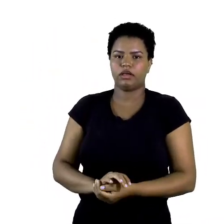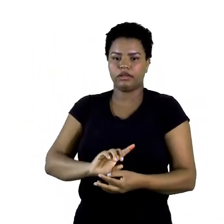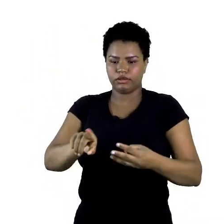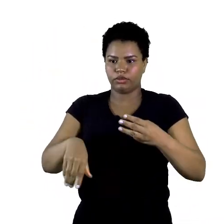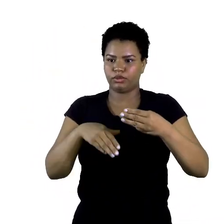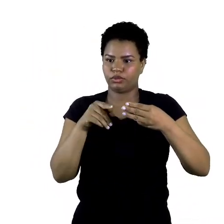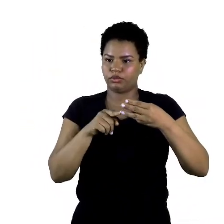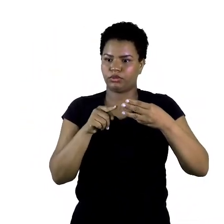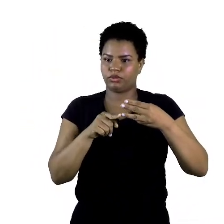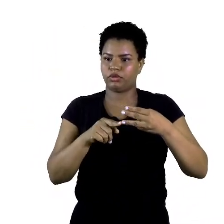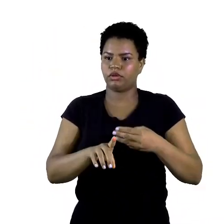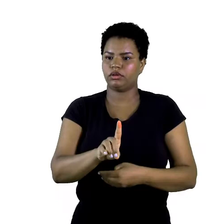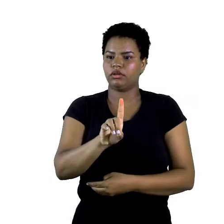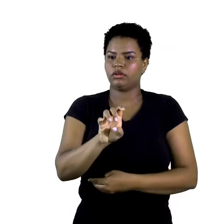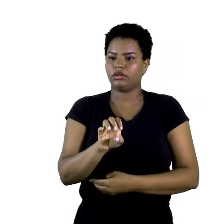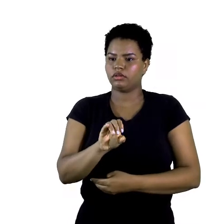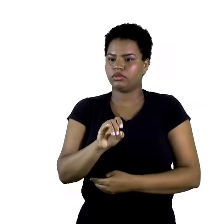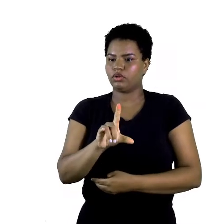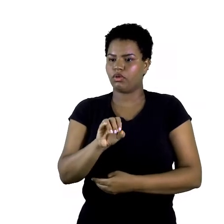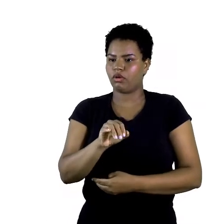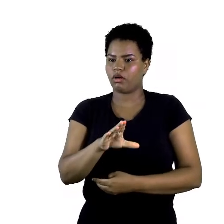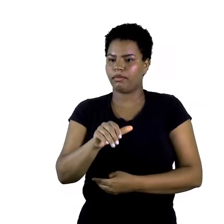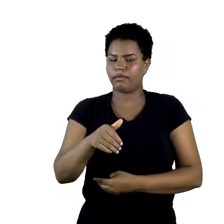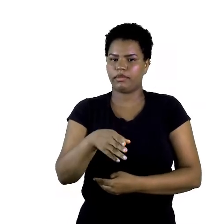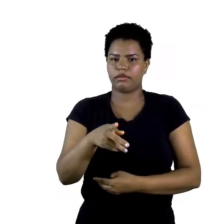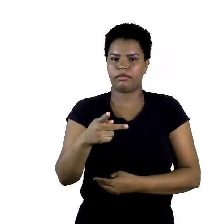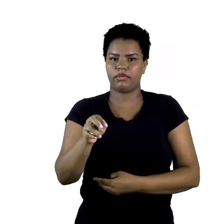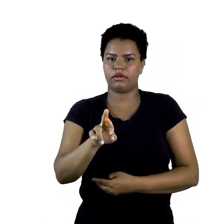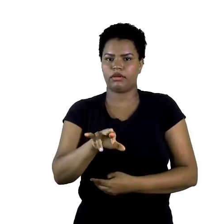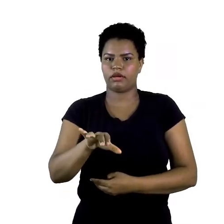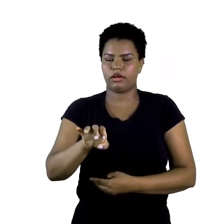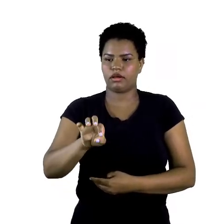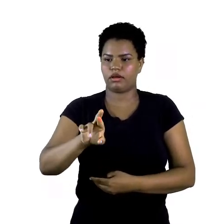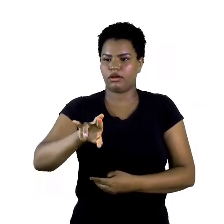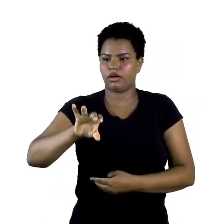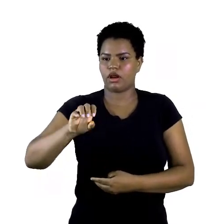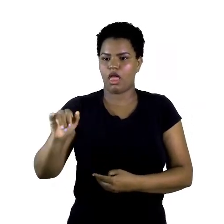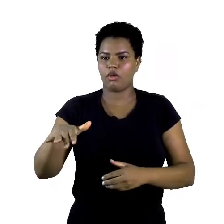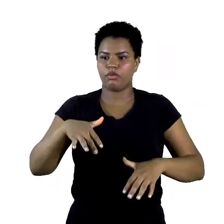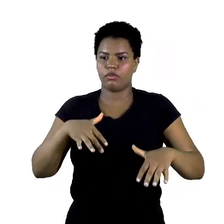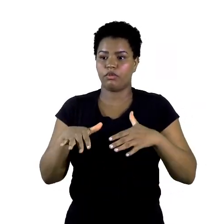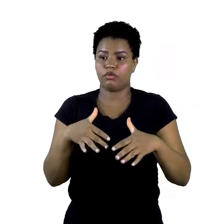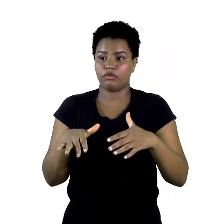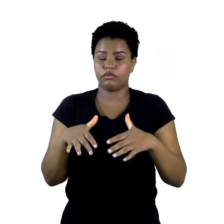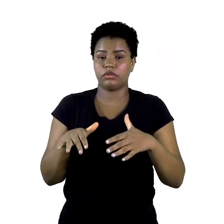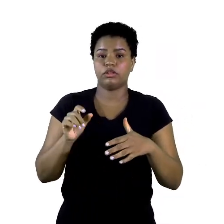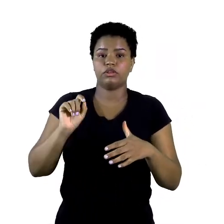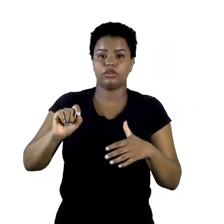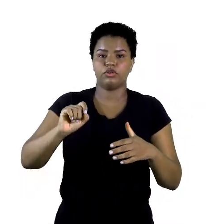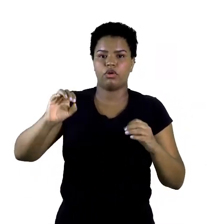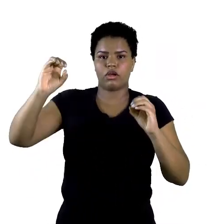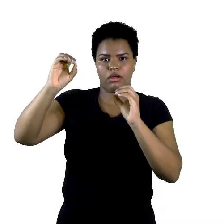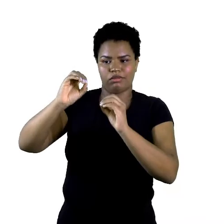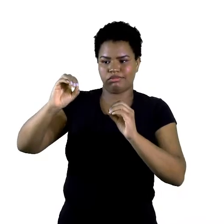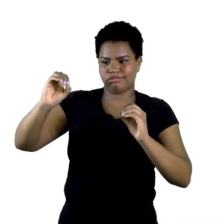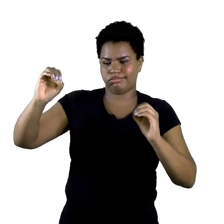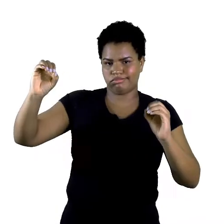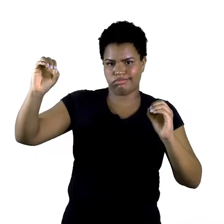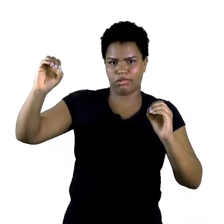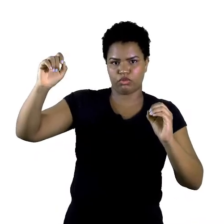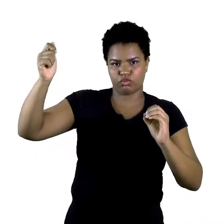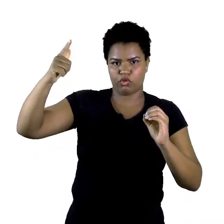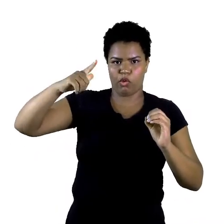vocês. Deslocamento do periélio. Corresponde ao movimento em que há variação da órbita terrestre em torno do